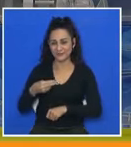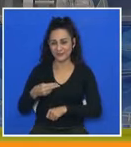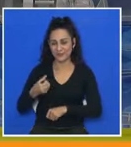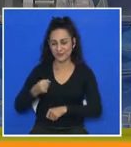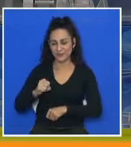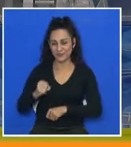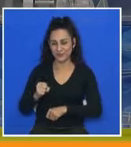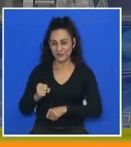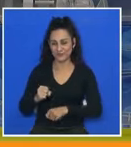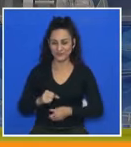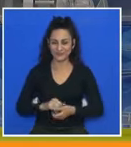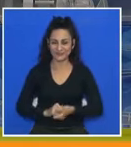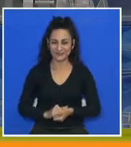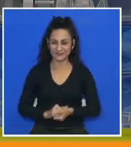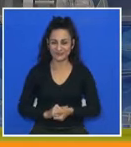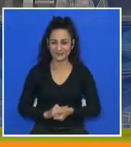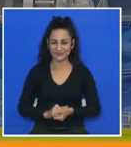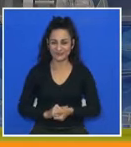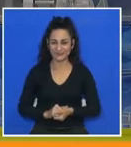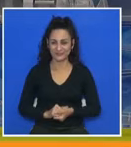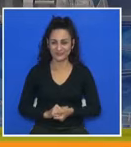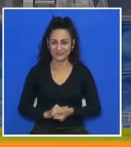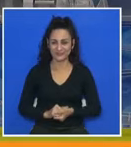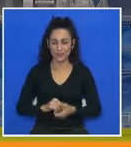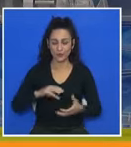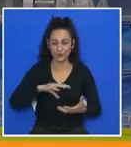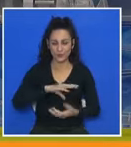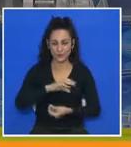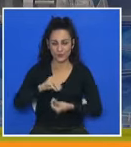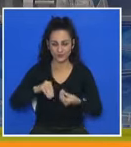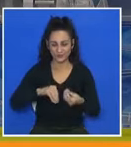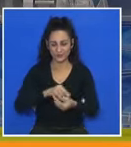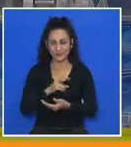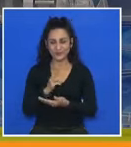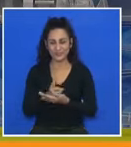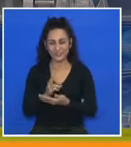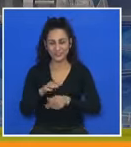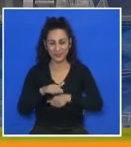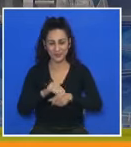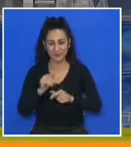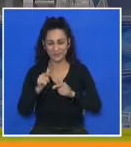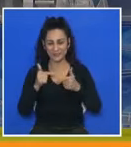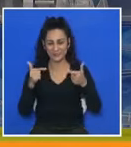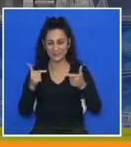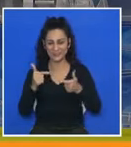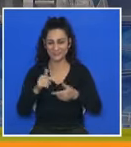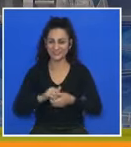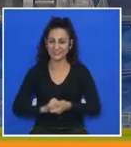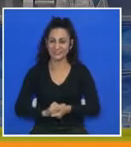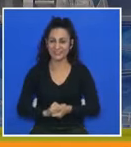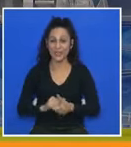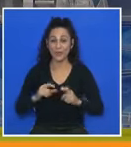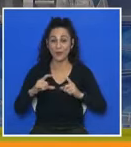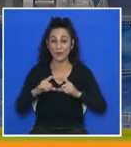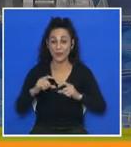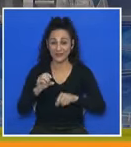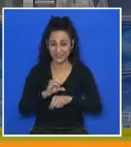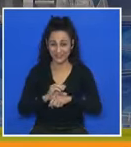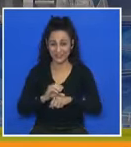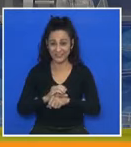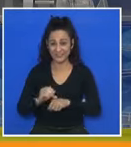Cinza, 28. O globo segue girando, você chamando, a sorte chegando. Bola